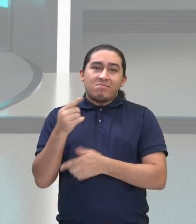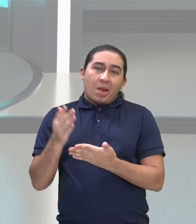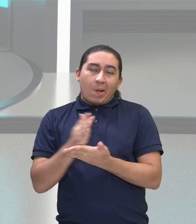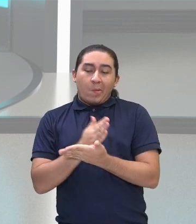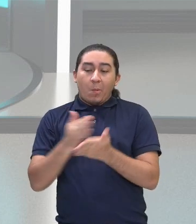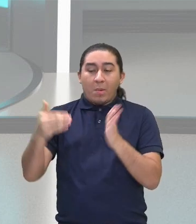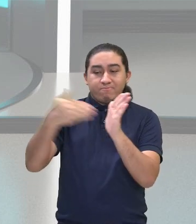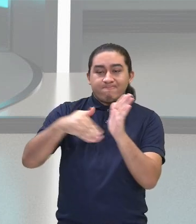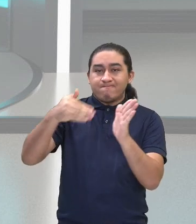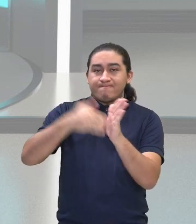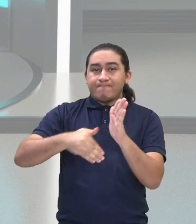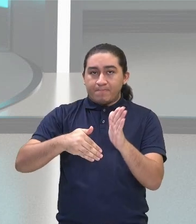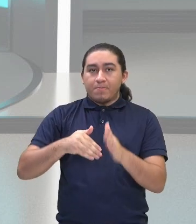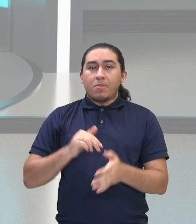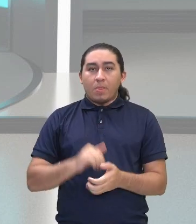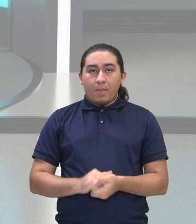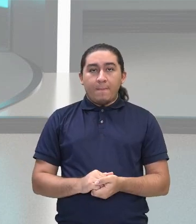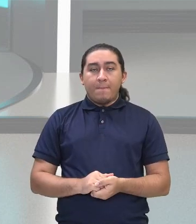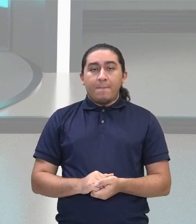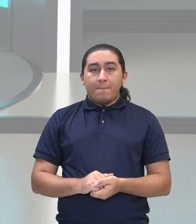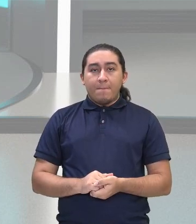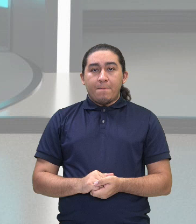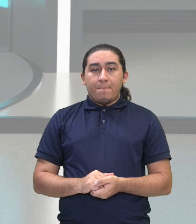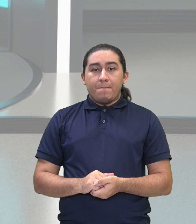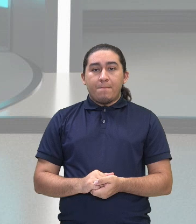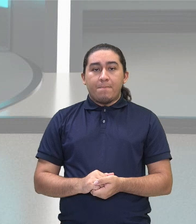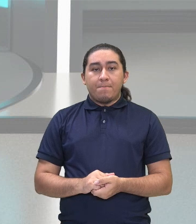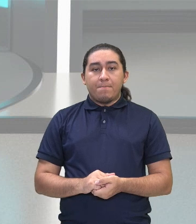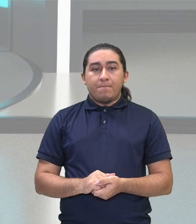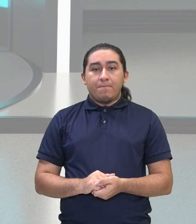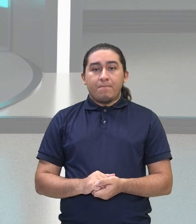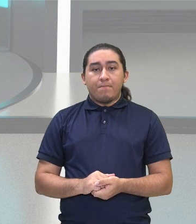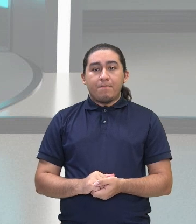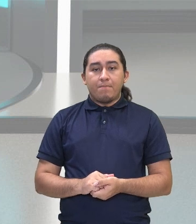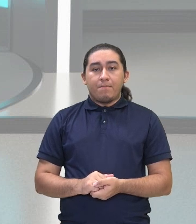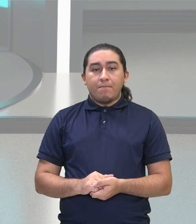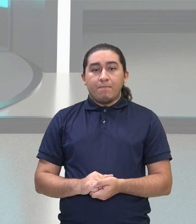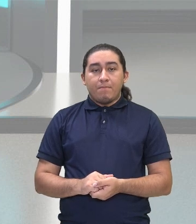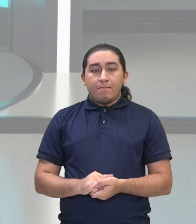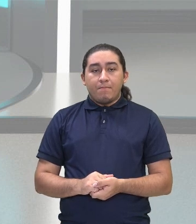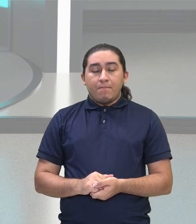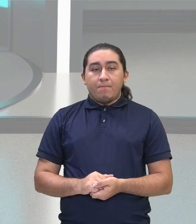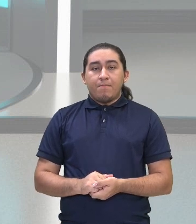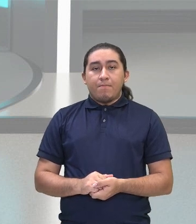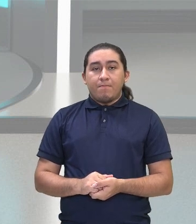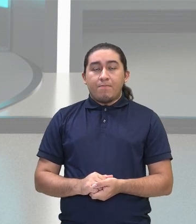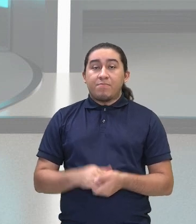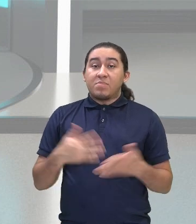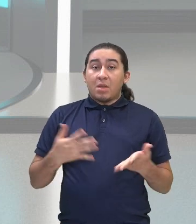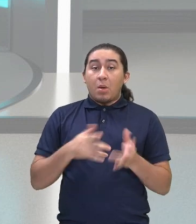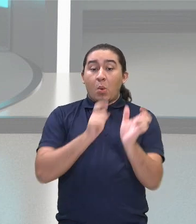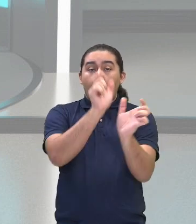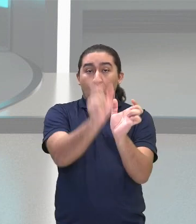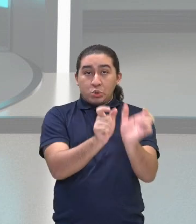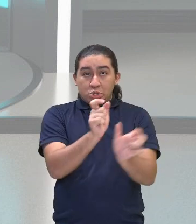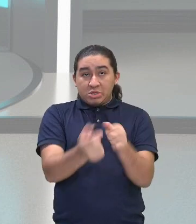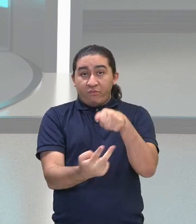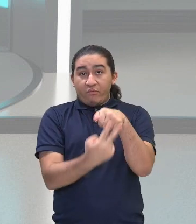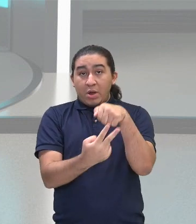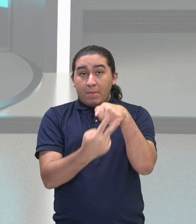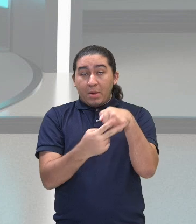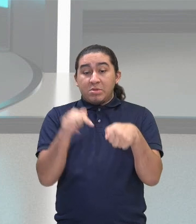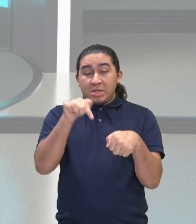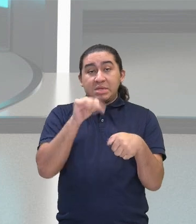coisa impede que ela aconteça, né? Então, a conjugação verbal no